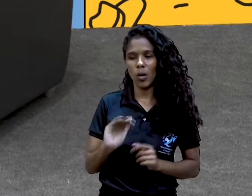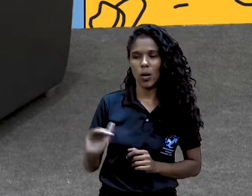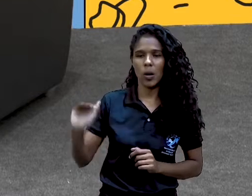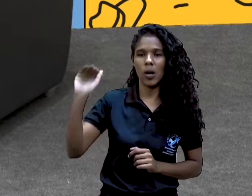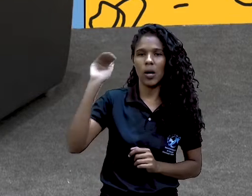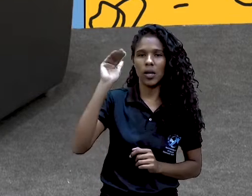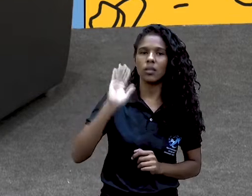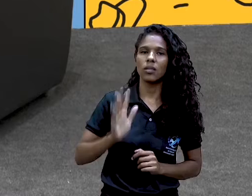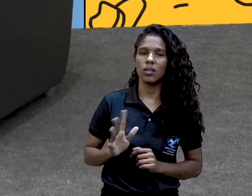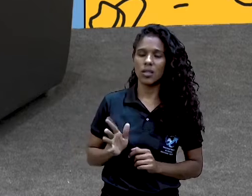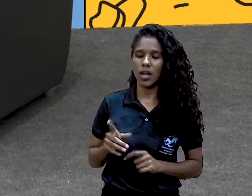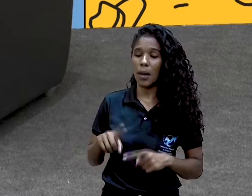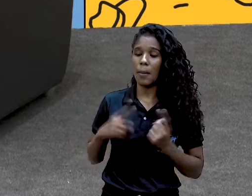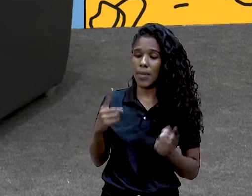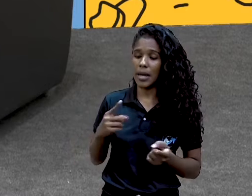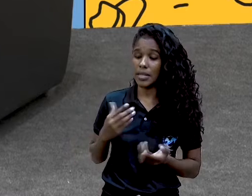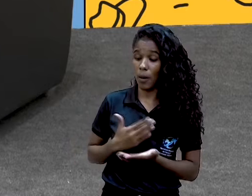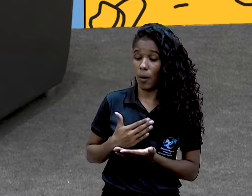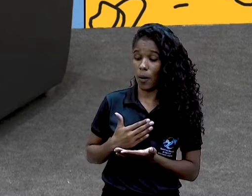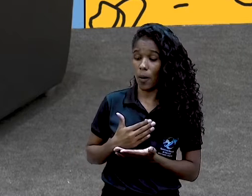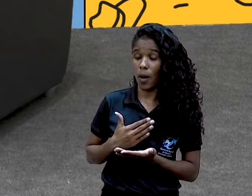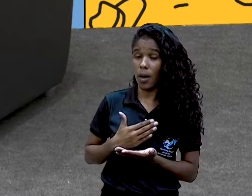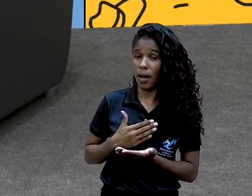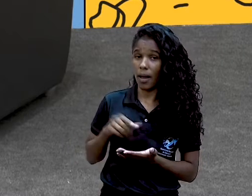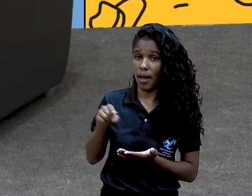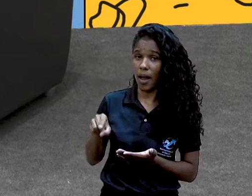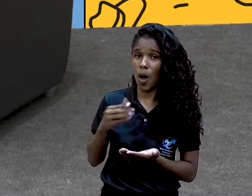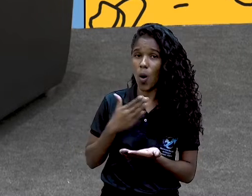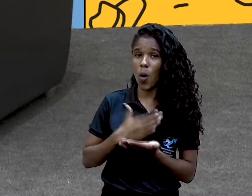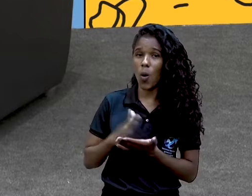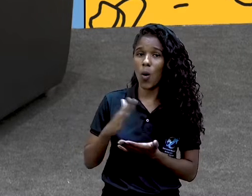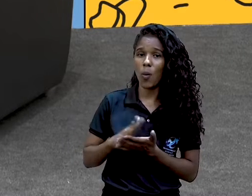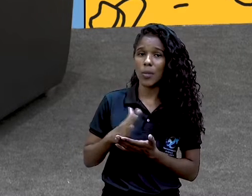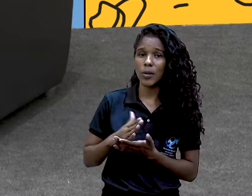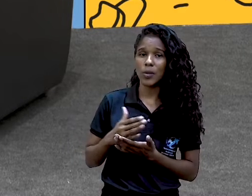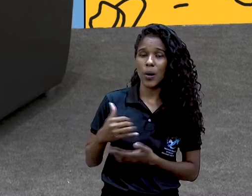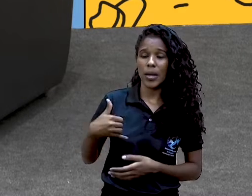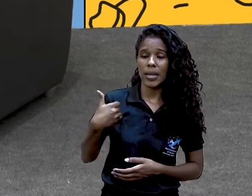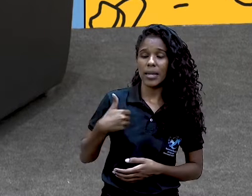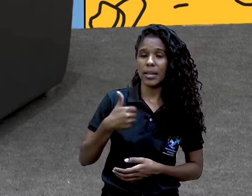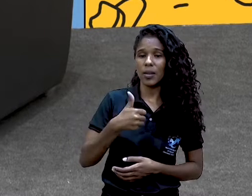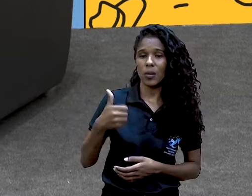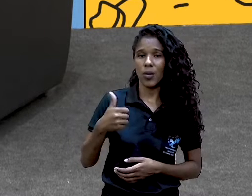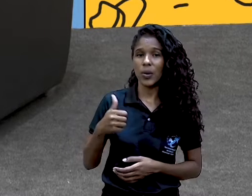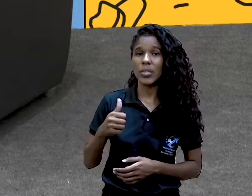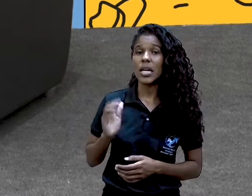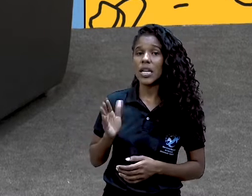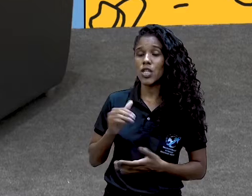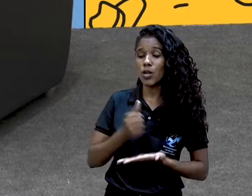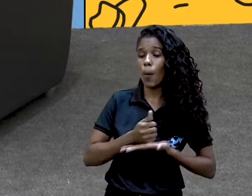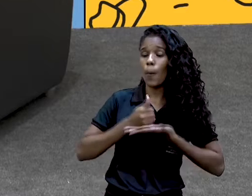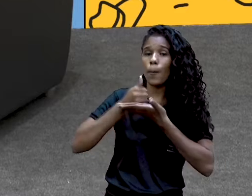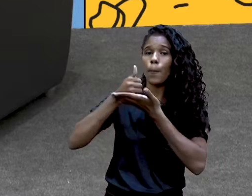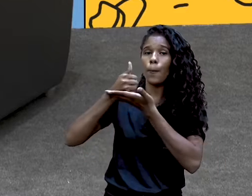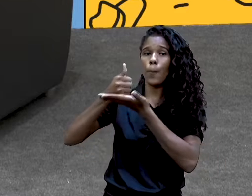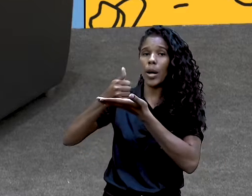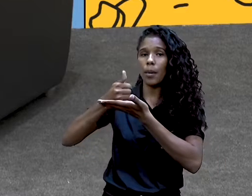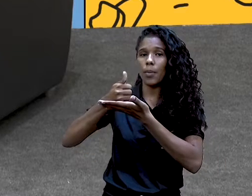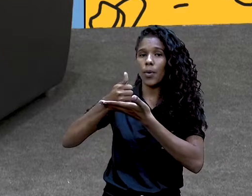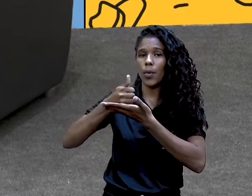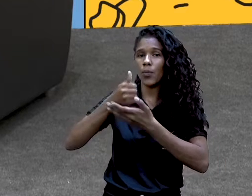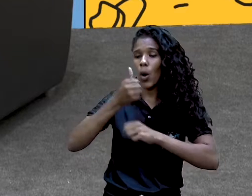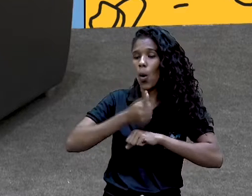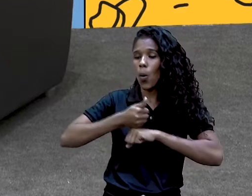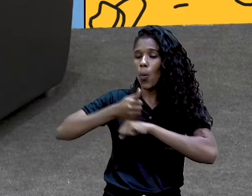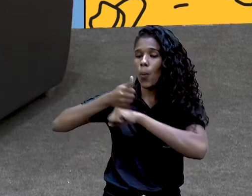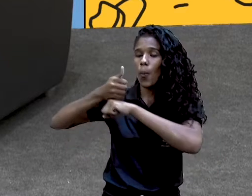uma empreendedora social enquanto criança. Ela ganhou o Prêmio Nobel da Paz, você acredita? E o interessante, Sofia, é que